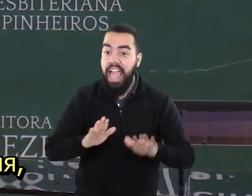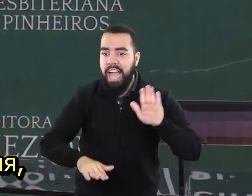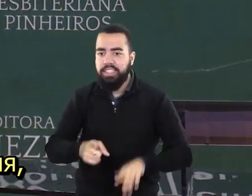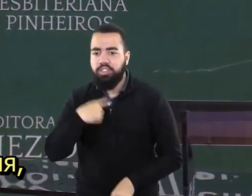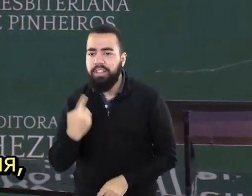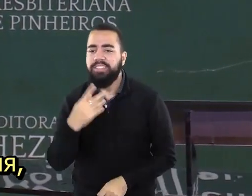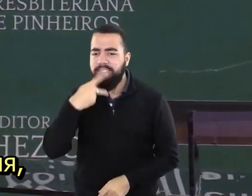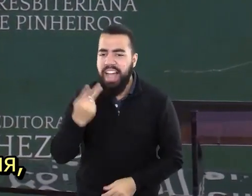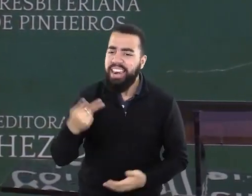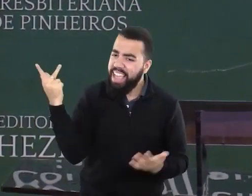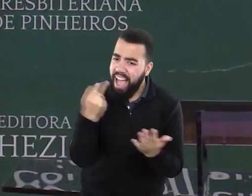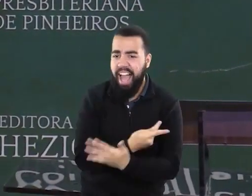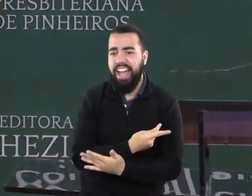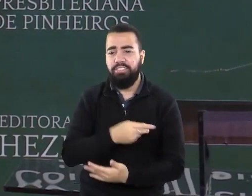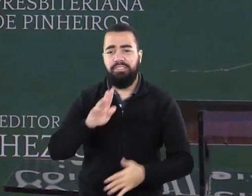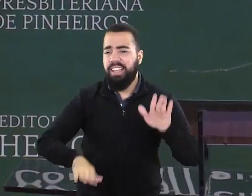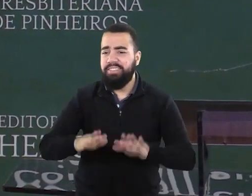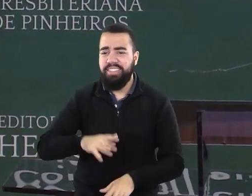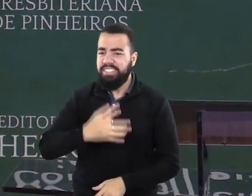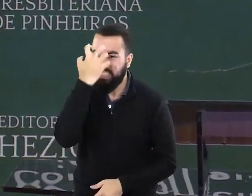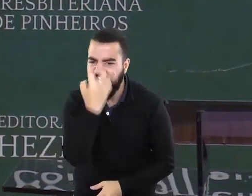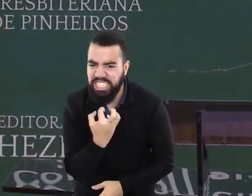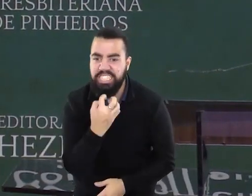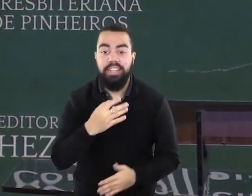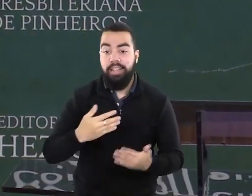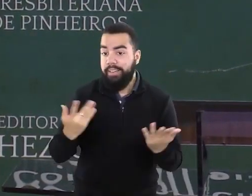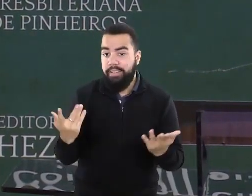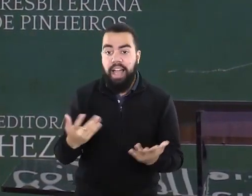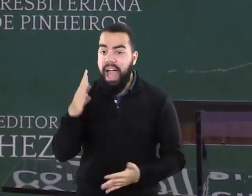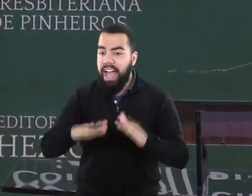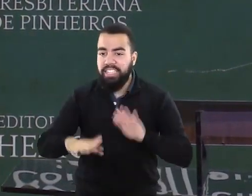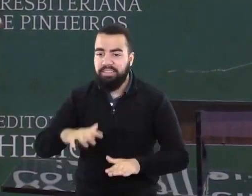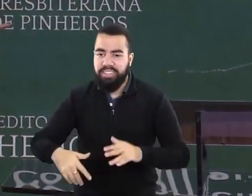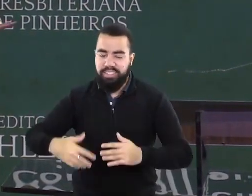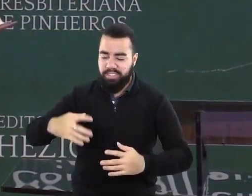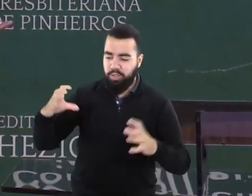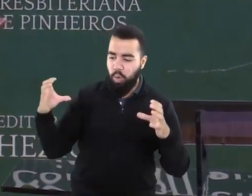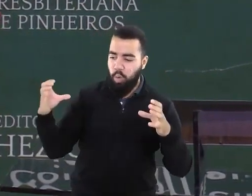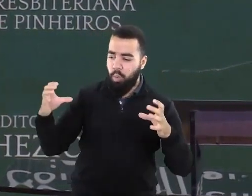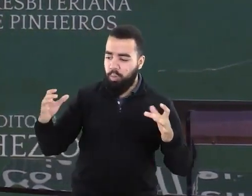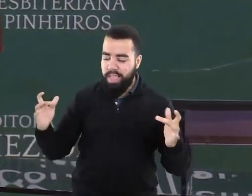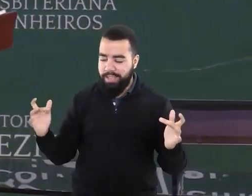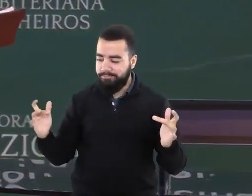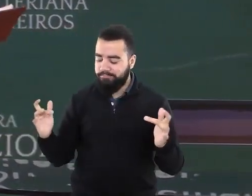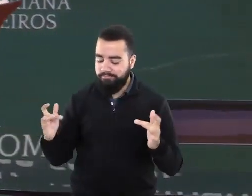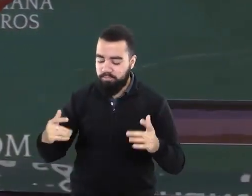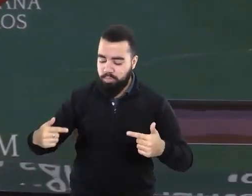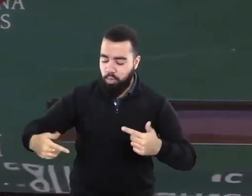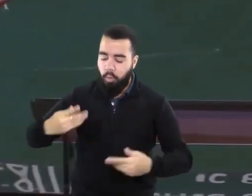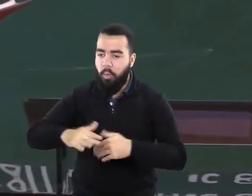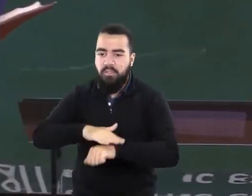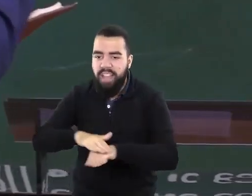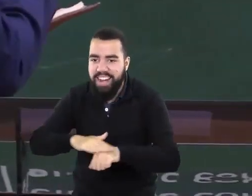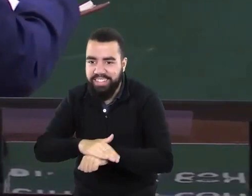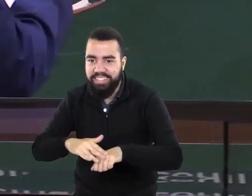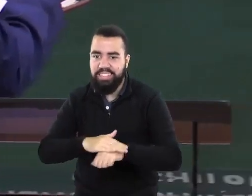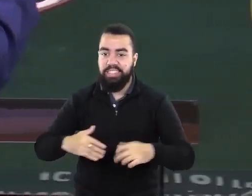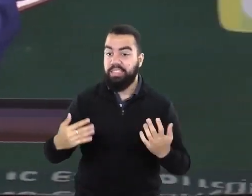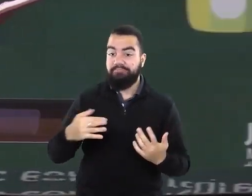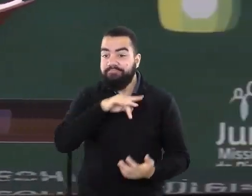na hora errada, às vezes a gente tem ruídos de comunicação, mas